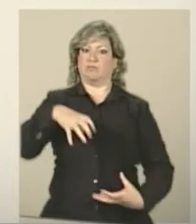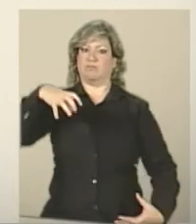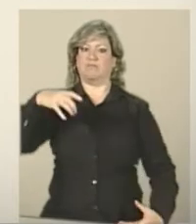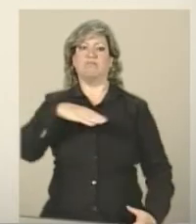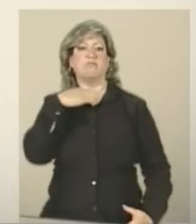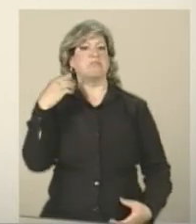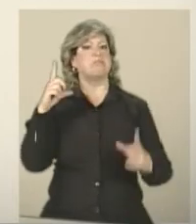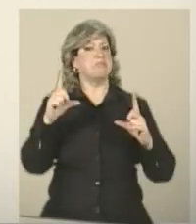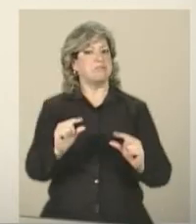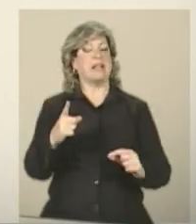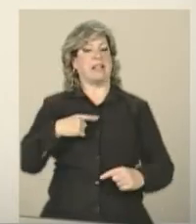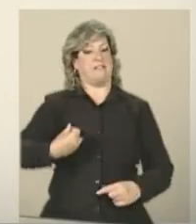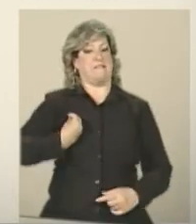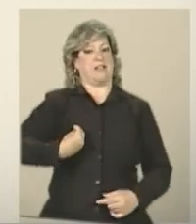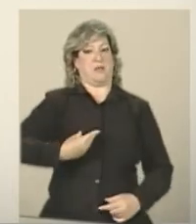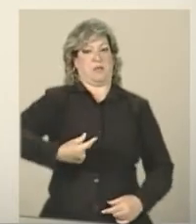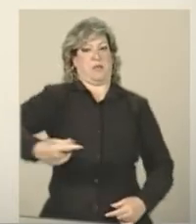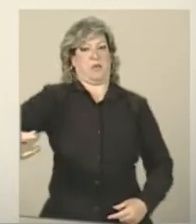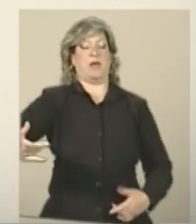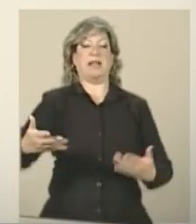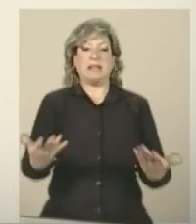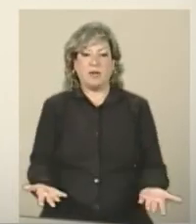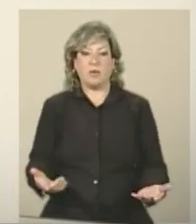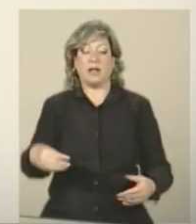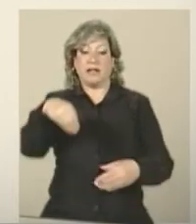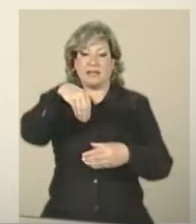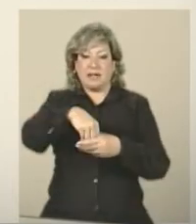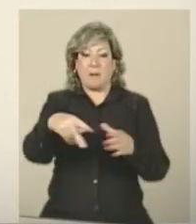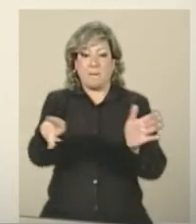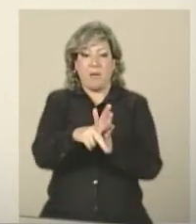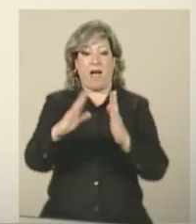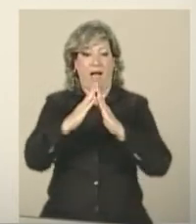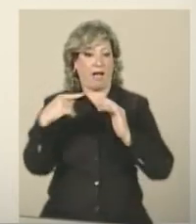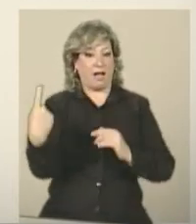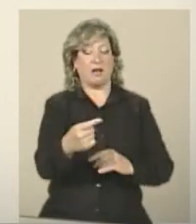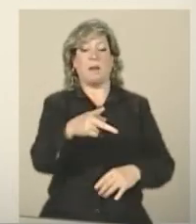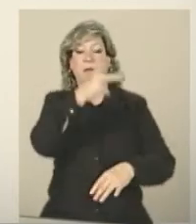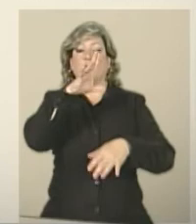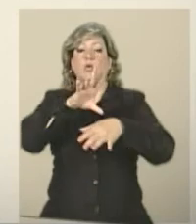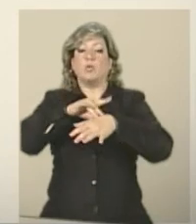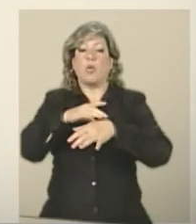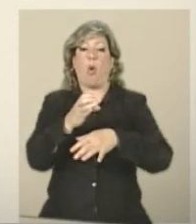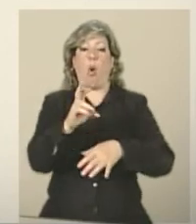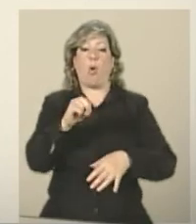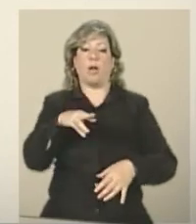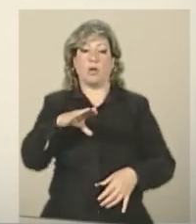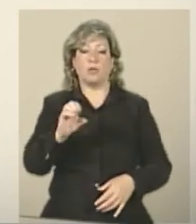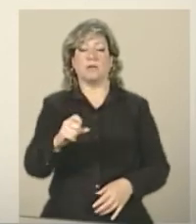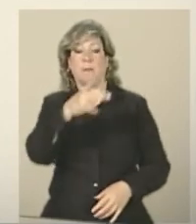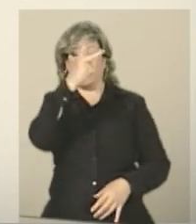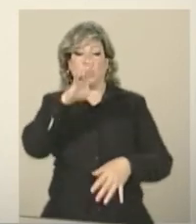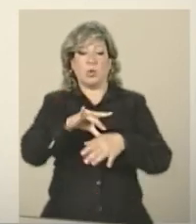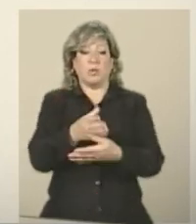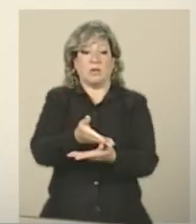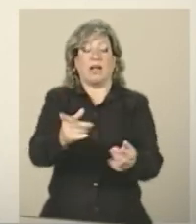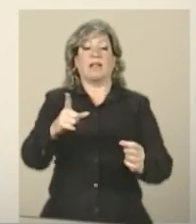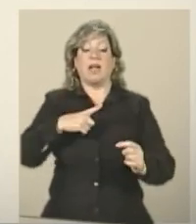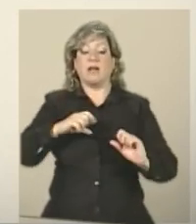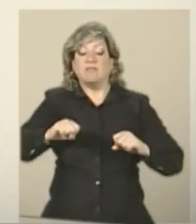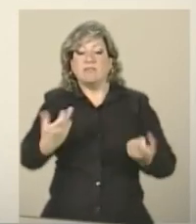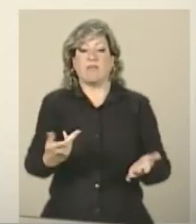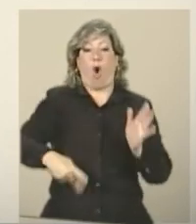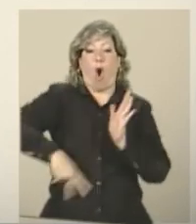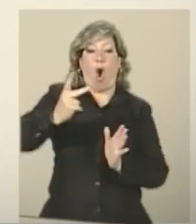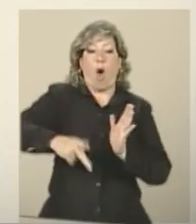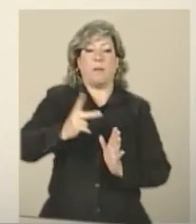nós vamos atender em suas próprias casas os doentes crónicos os pacientes que estão em recuperação